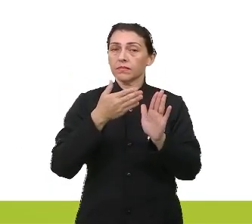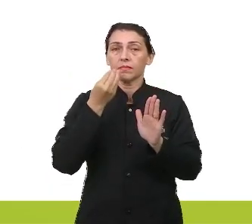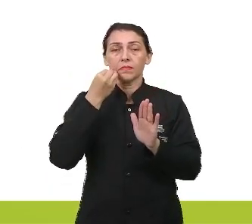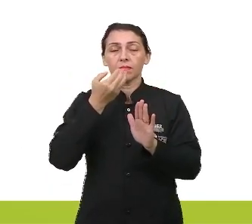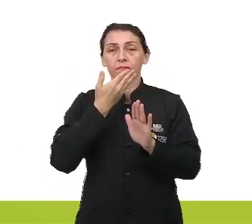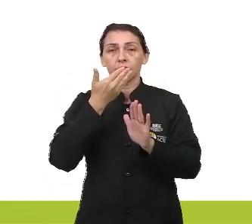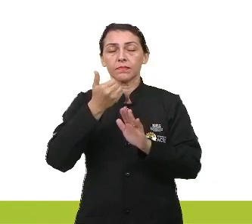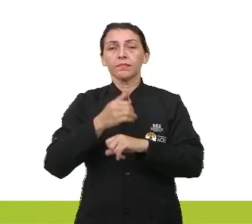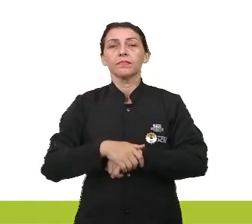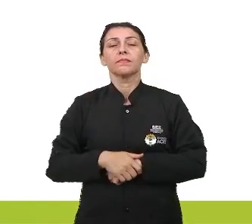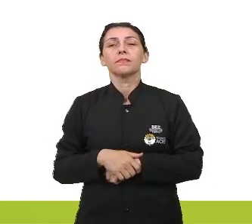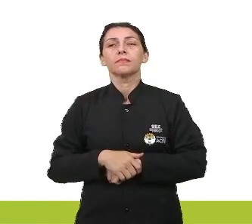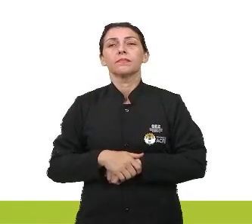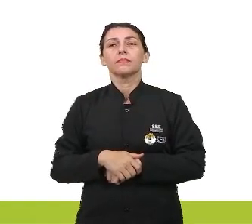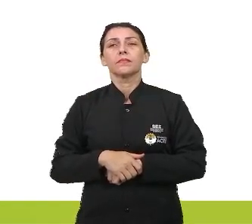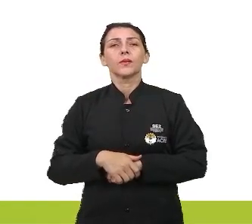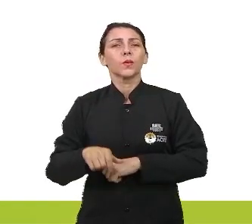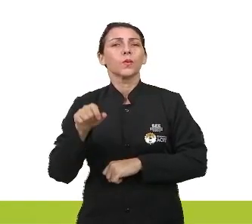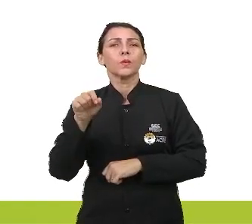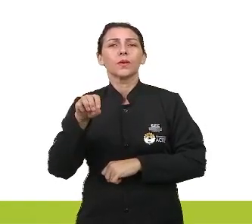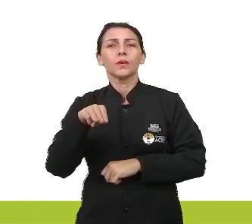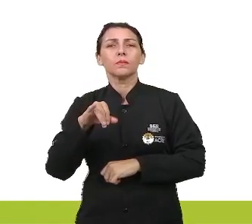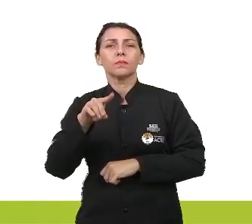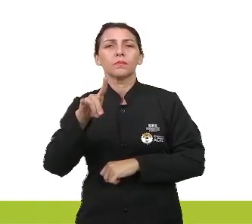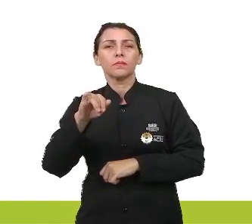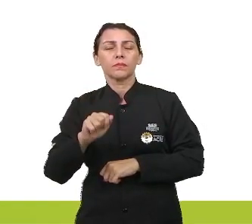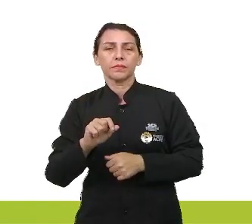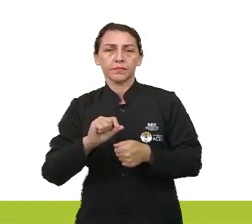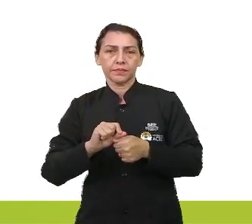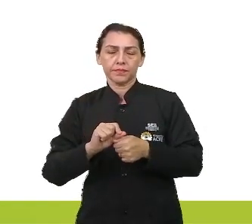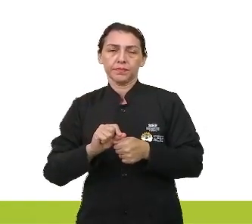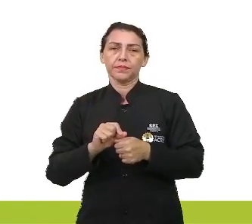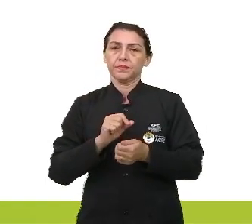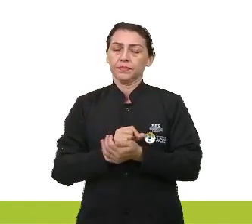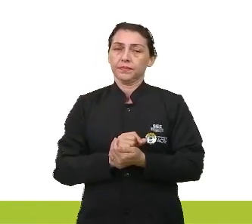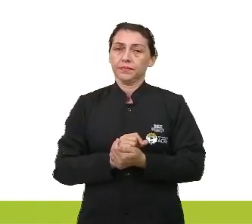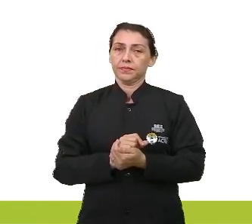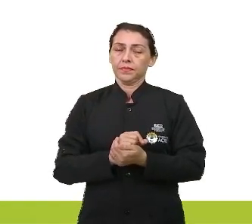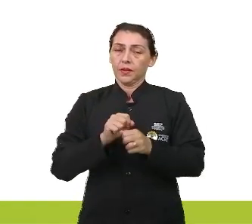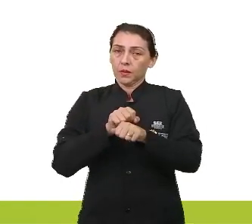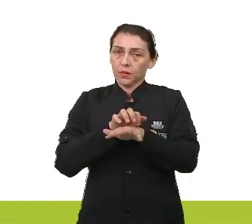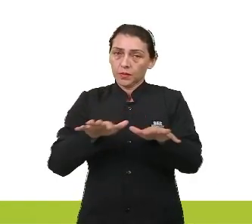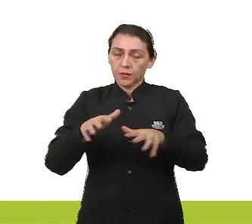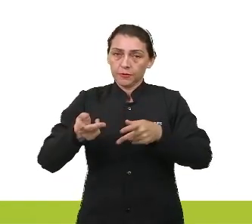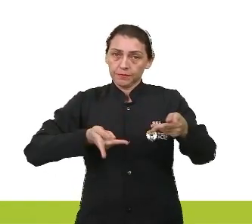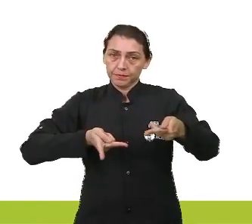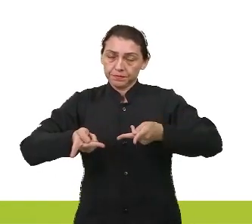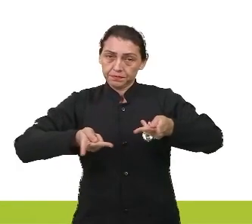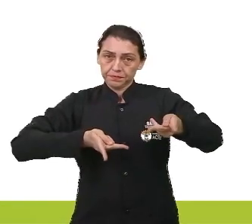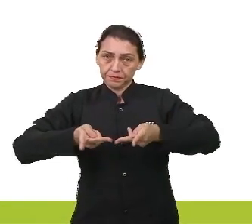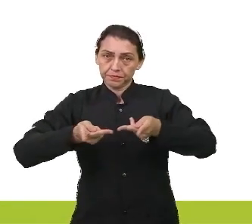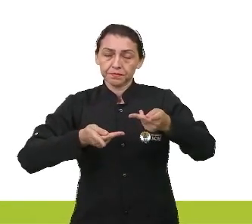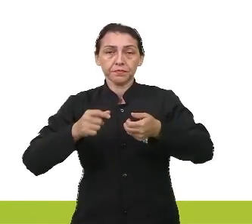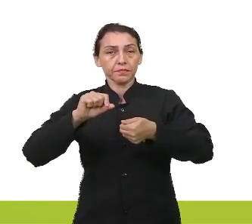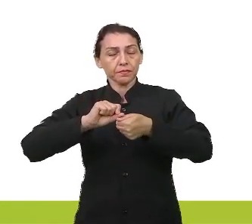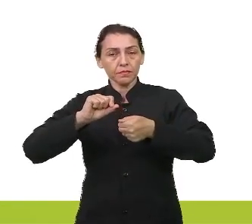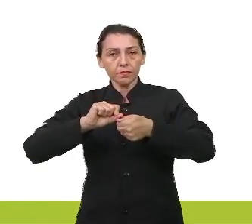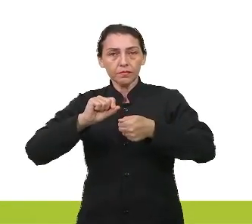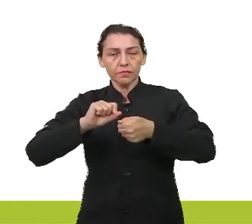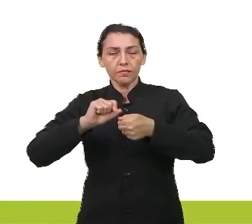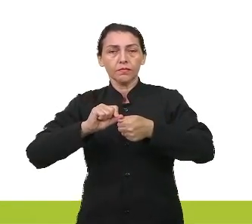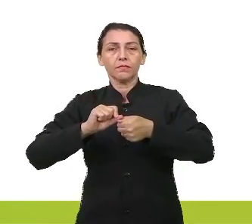intervenção. O que a mídia faz? Trabalhar na disseminação de projetos, realização